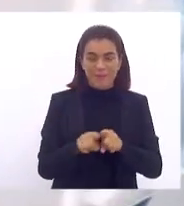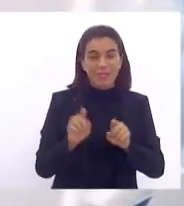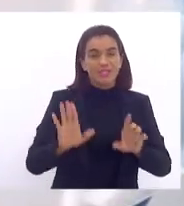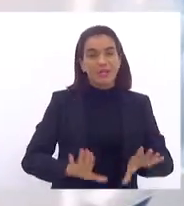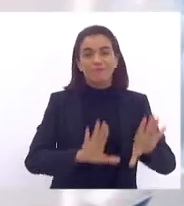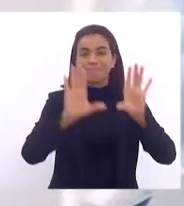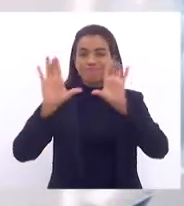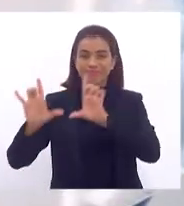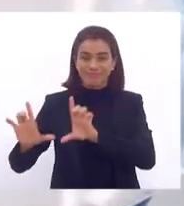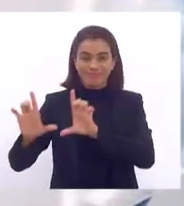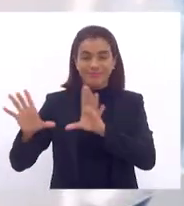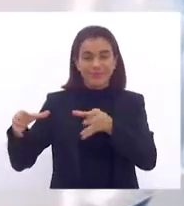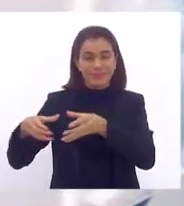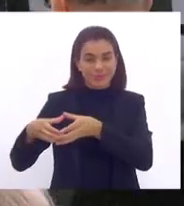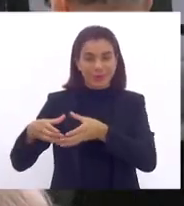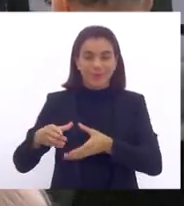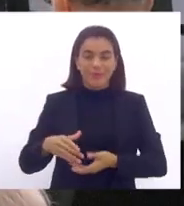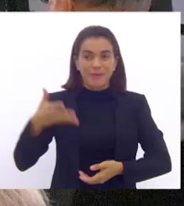painel